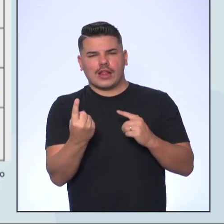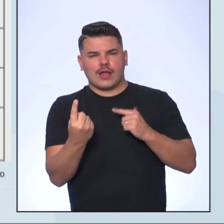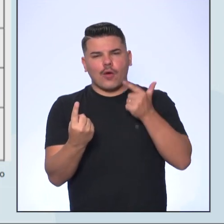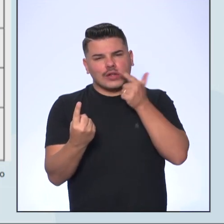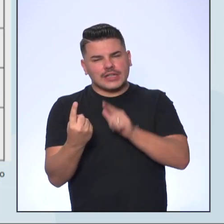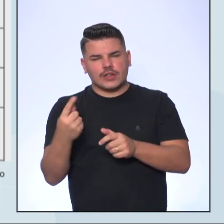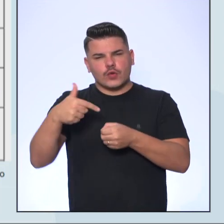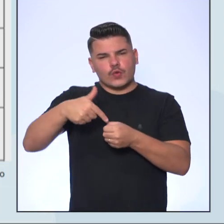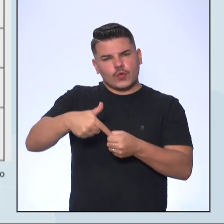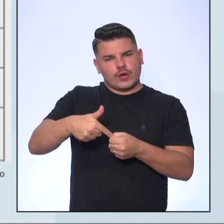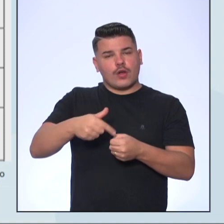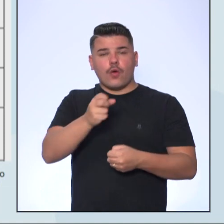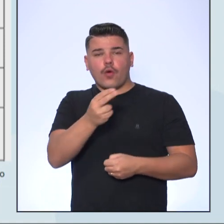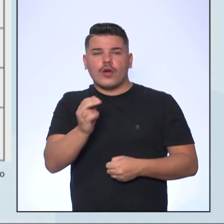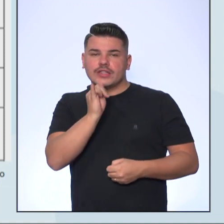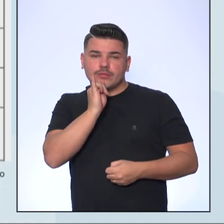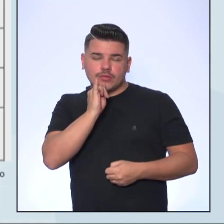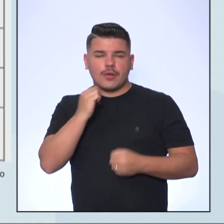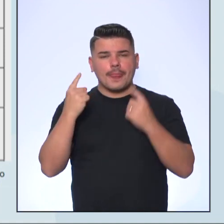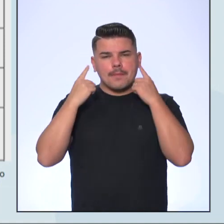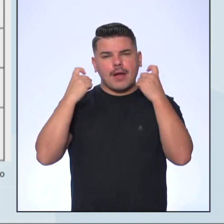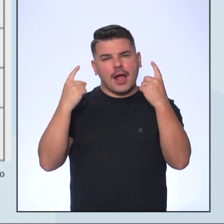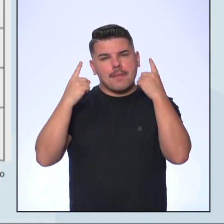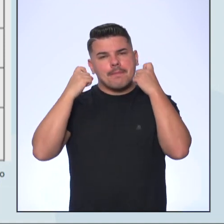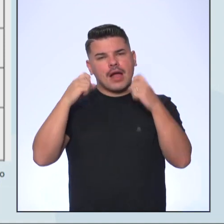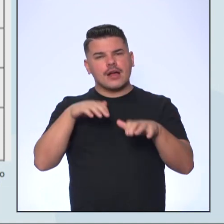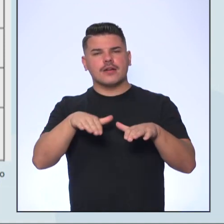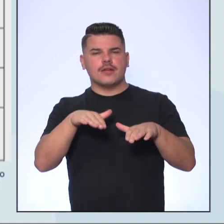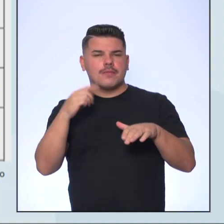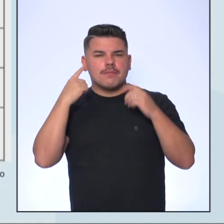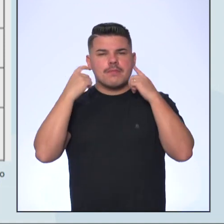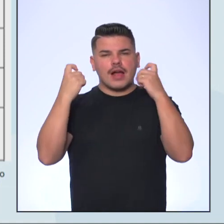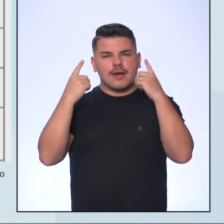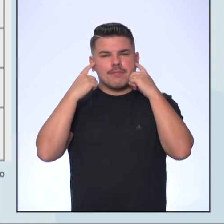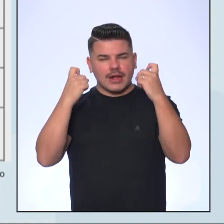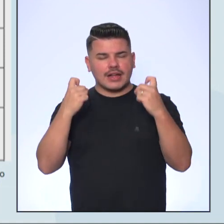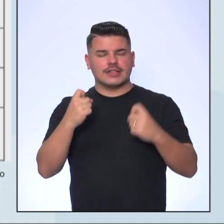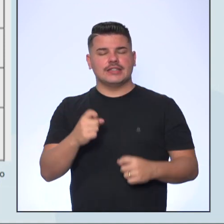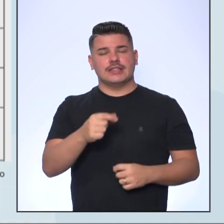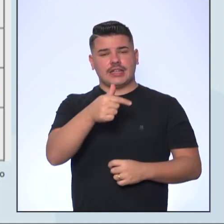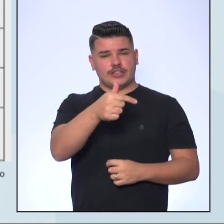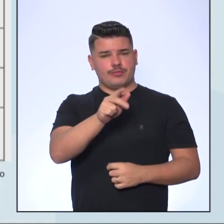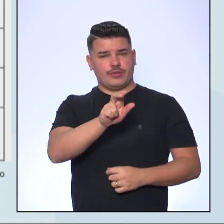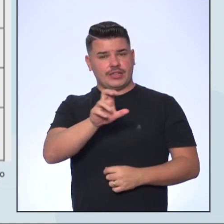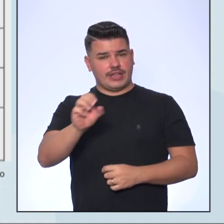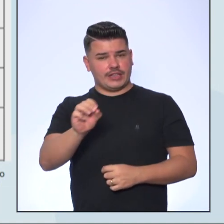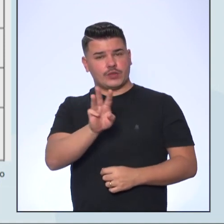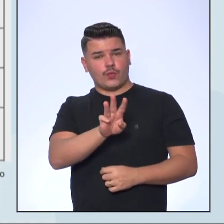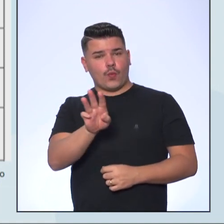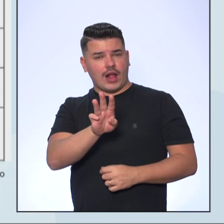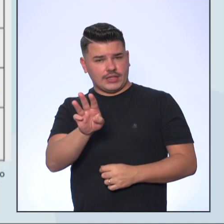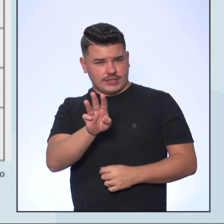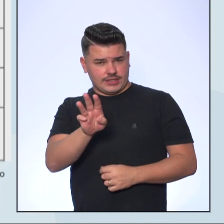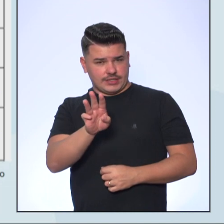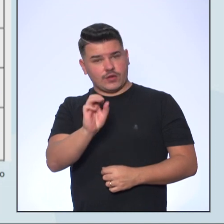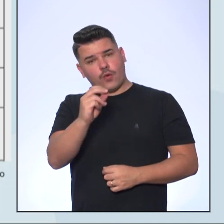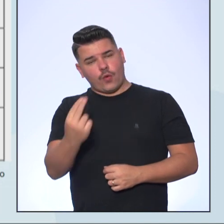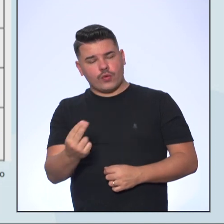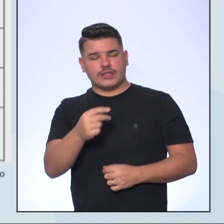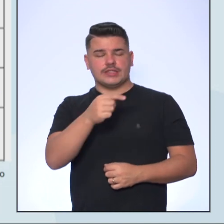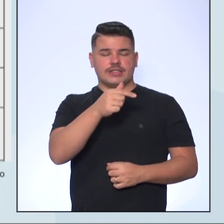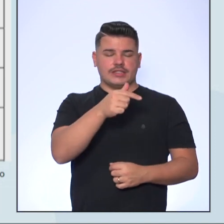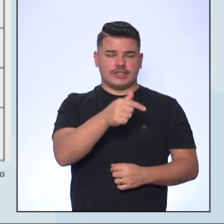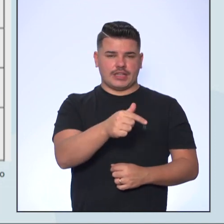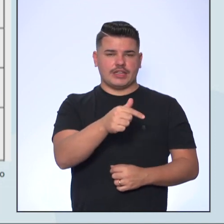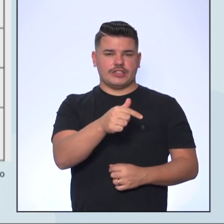determinado aparelho de som gastava 7.500 watts, né? Ou 7,5 kW,